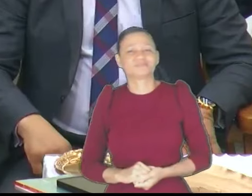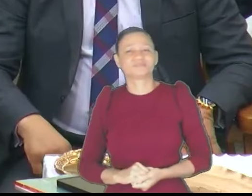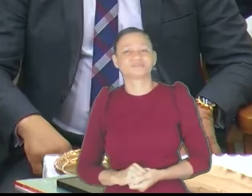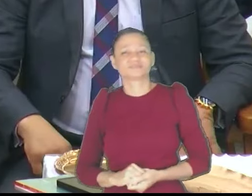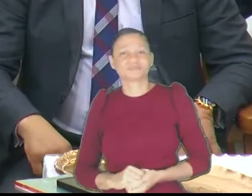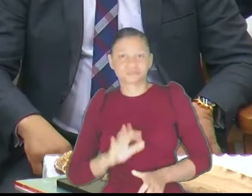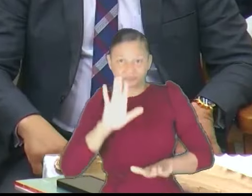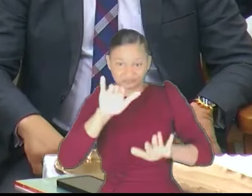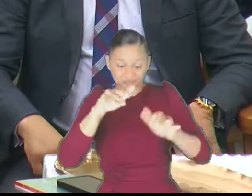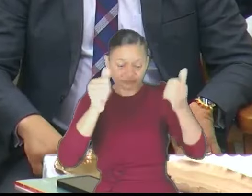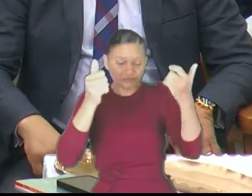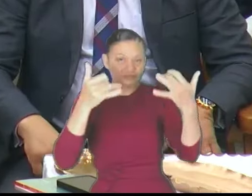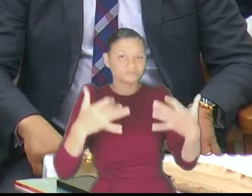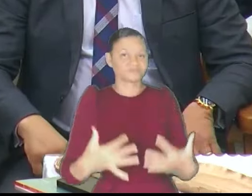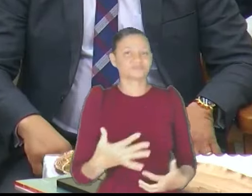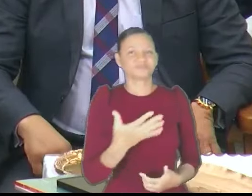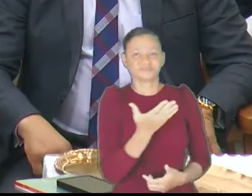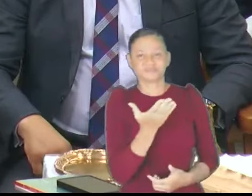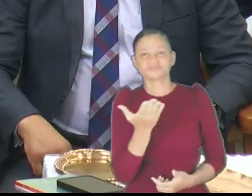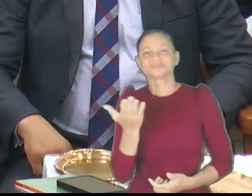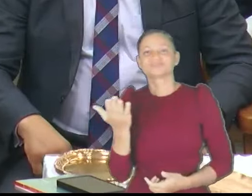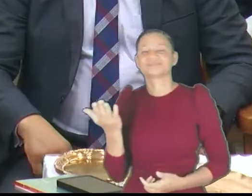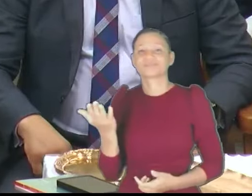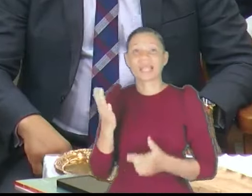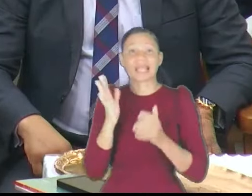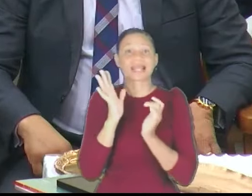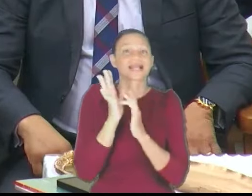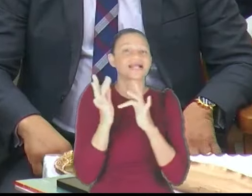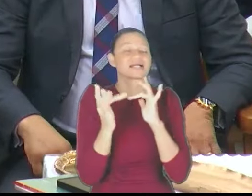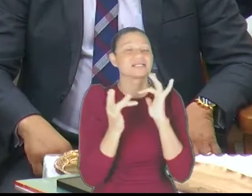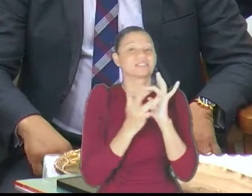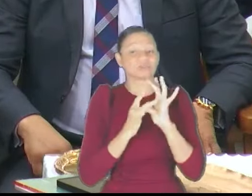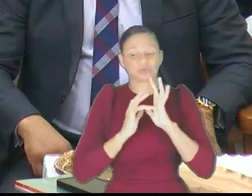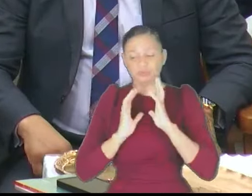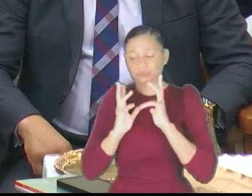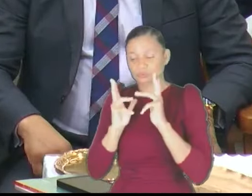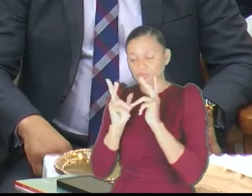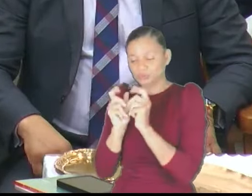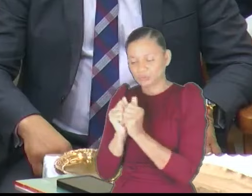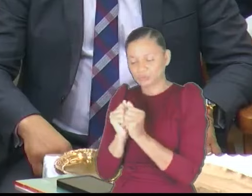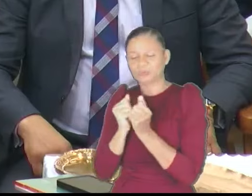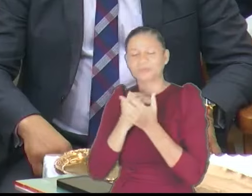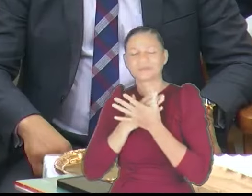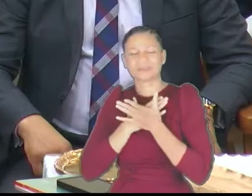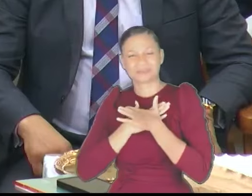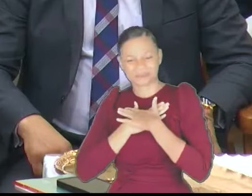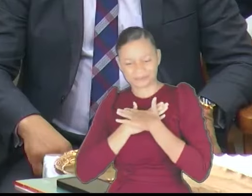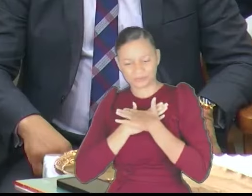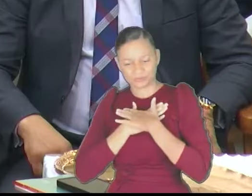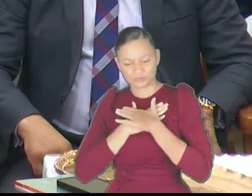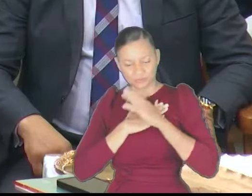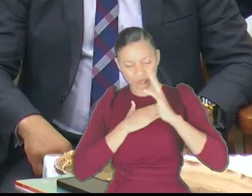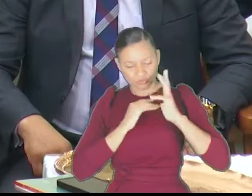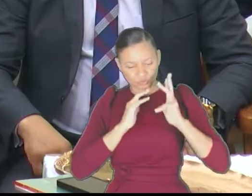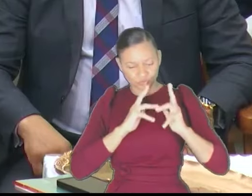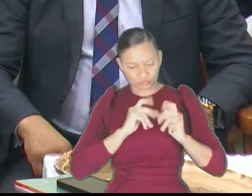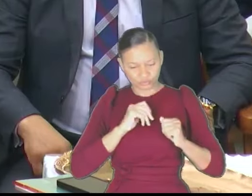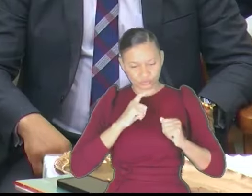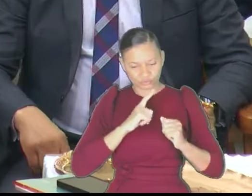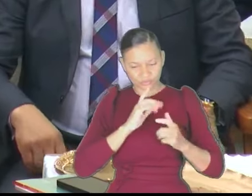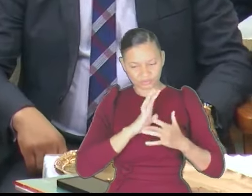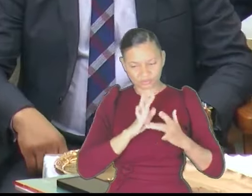Deixa eu dizer uma coisa a você. Jesus só é tudo para mim quando tudo que eu tenho é Jesus.